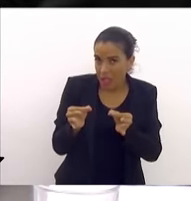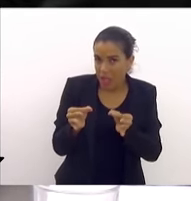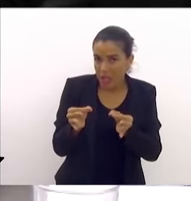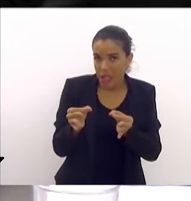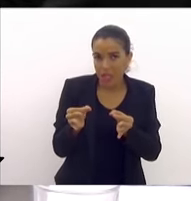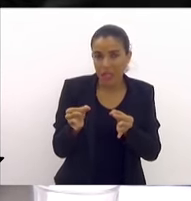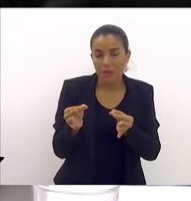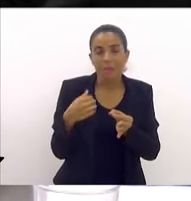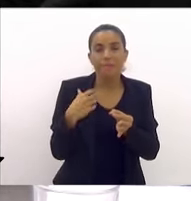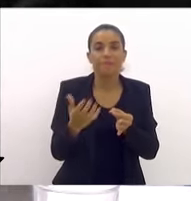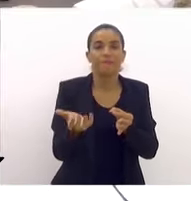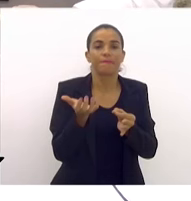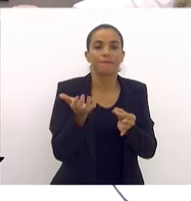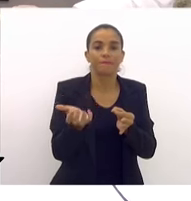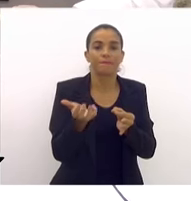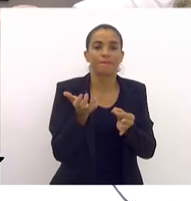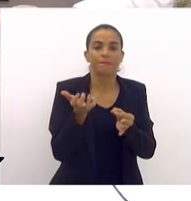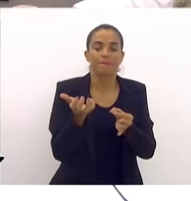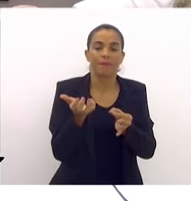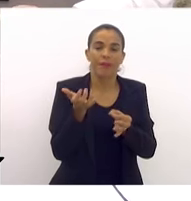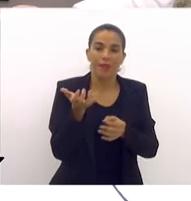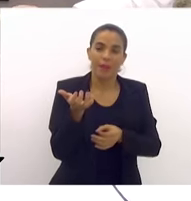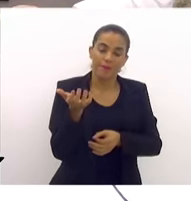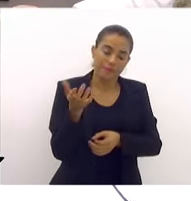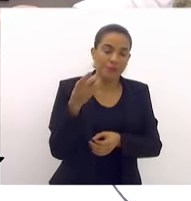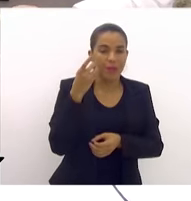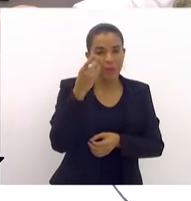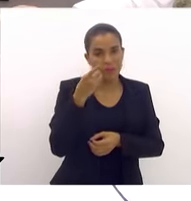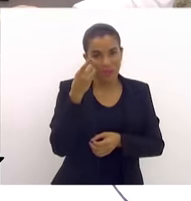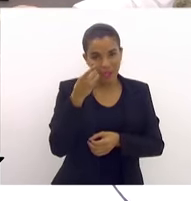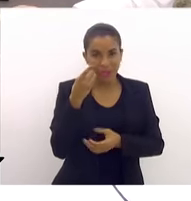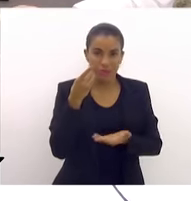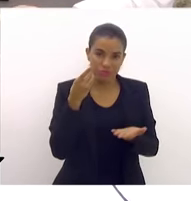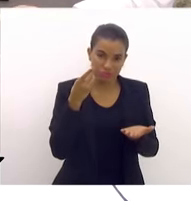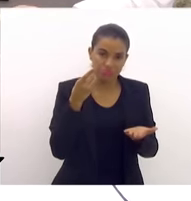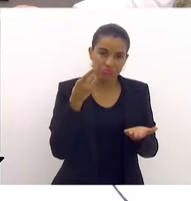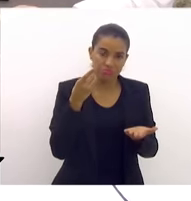Eu queria, já que o deputado